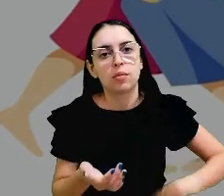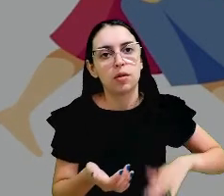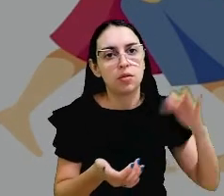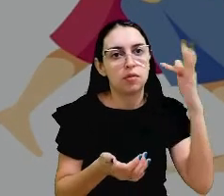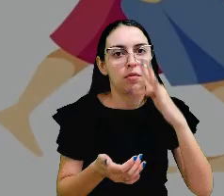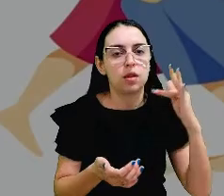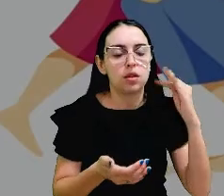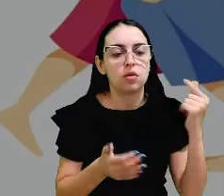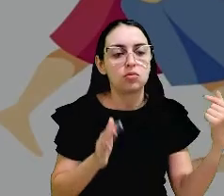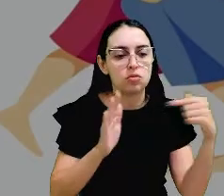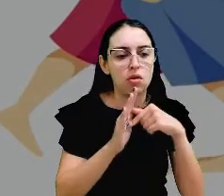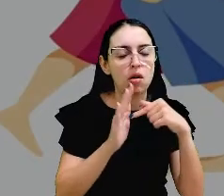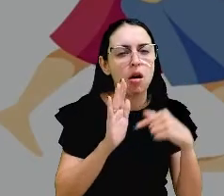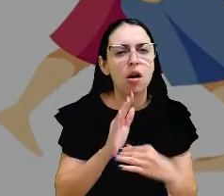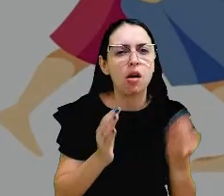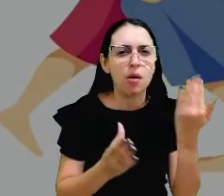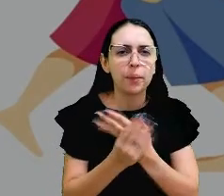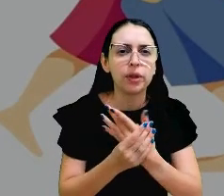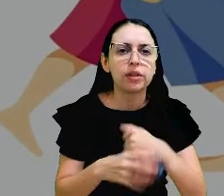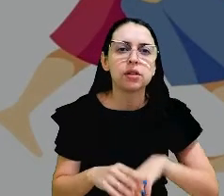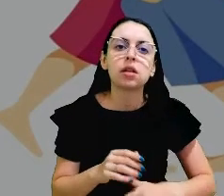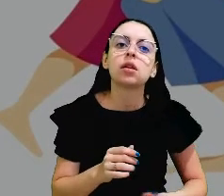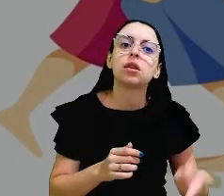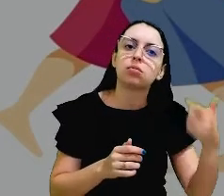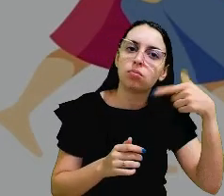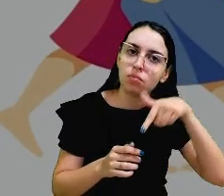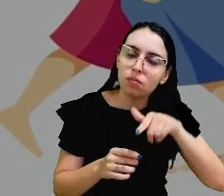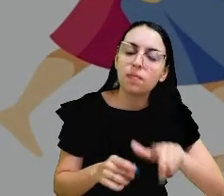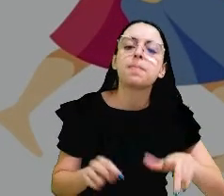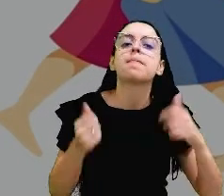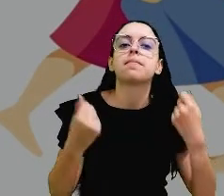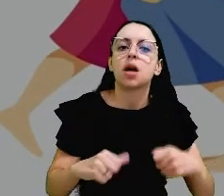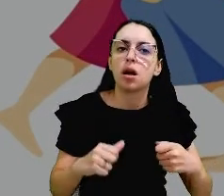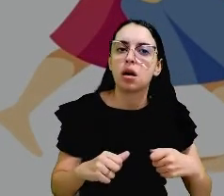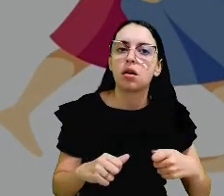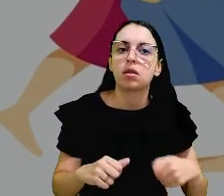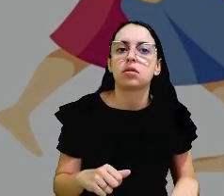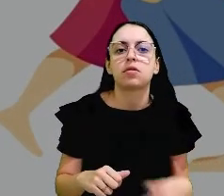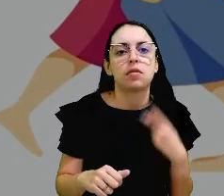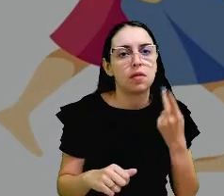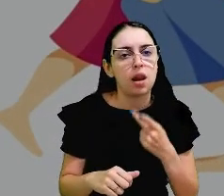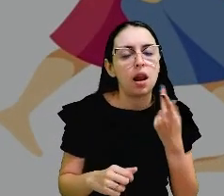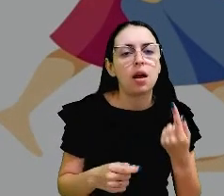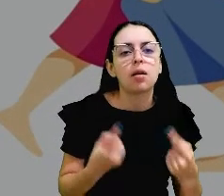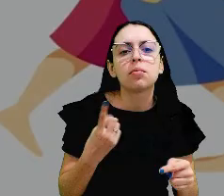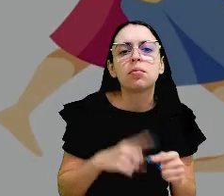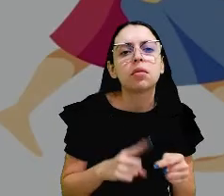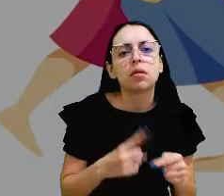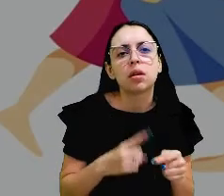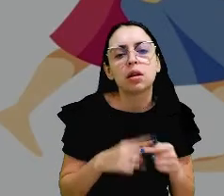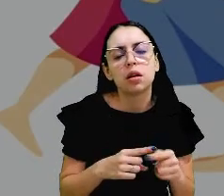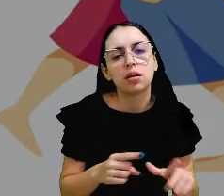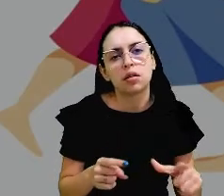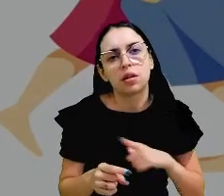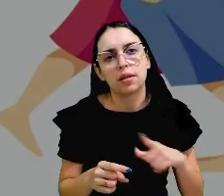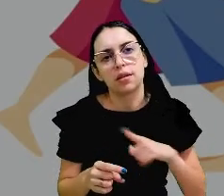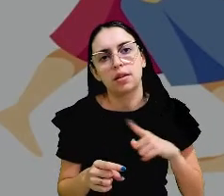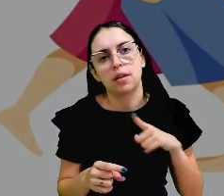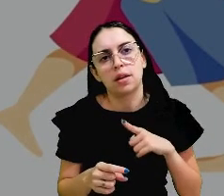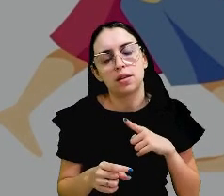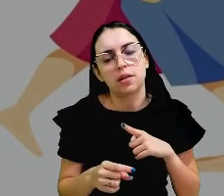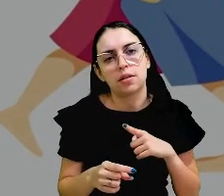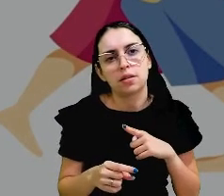acabou ingressando com uma medida e esse termo voltou a ser necessário. Mas por que temos